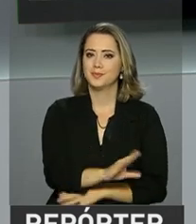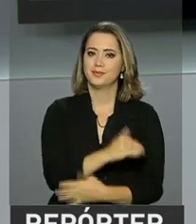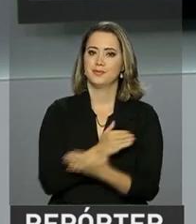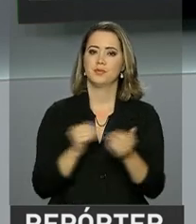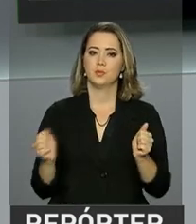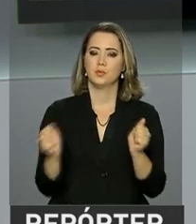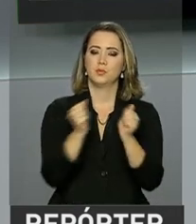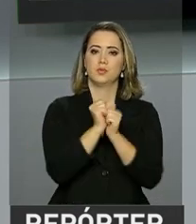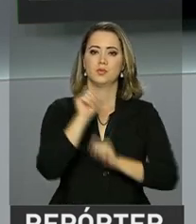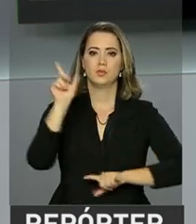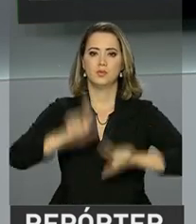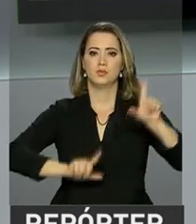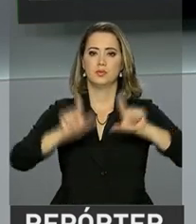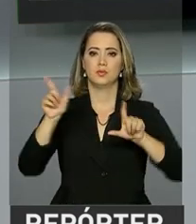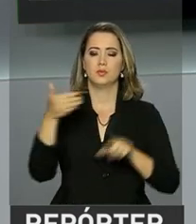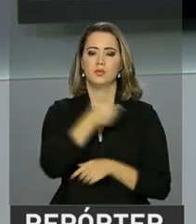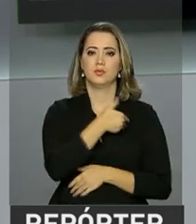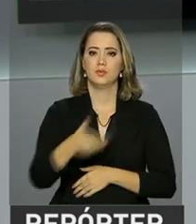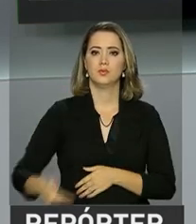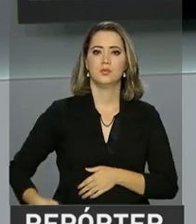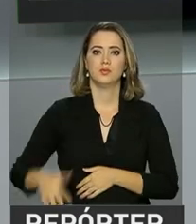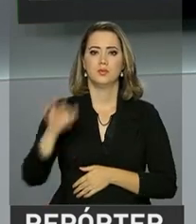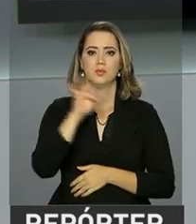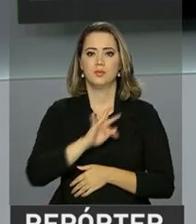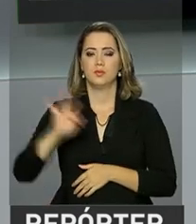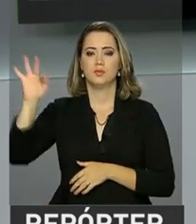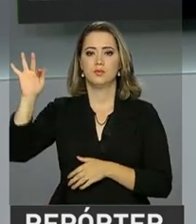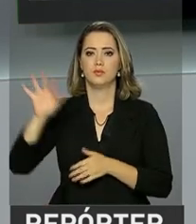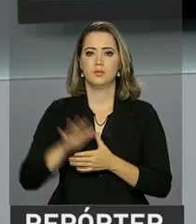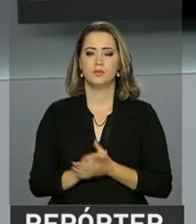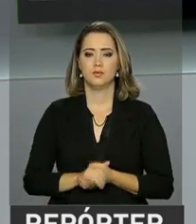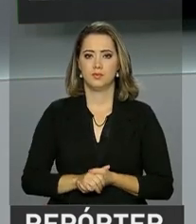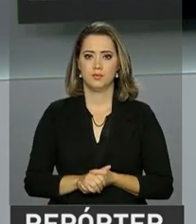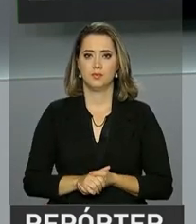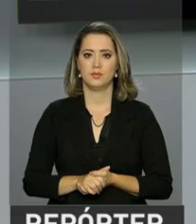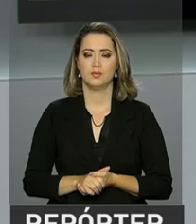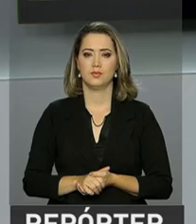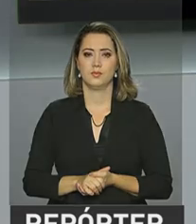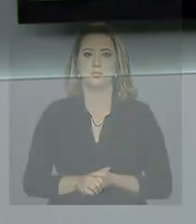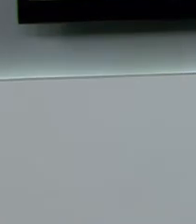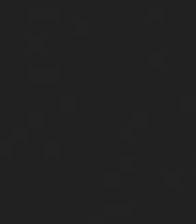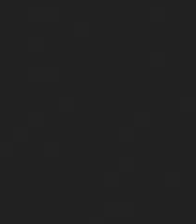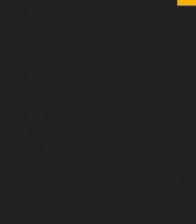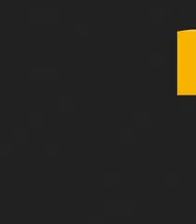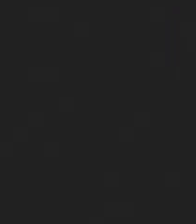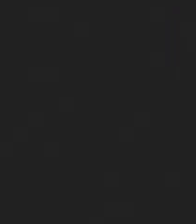tarde para você e continue com a gente aqui na NBR a TV do Governo Federal